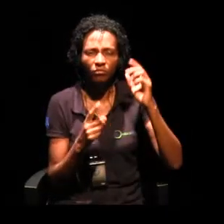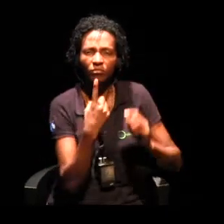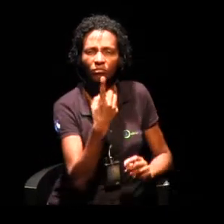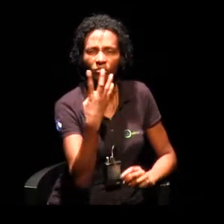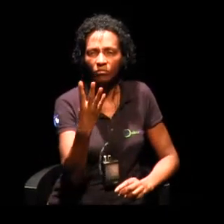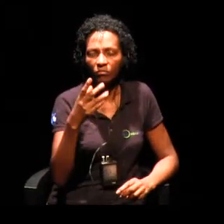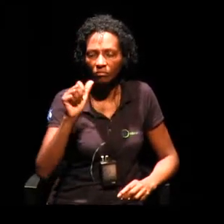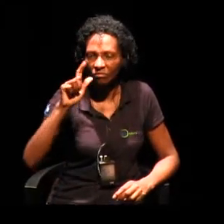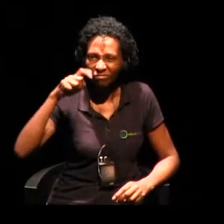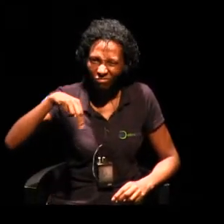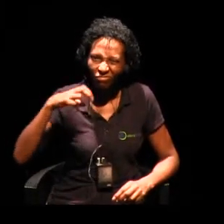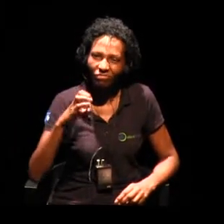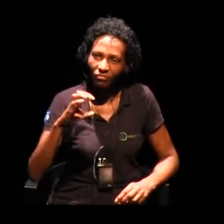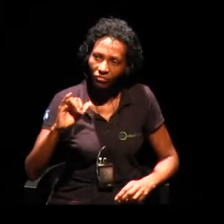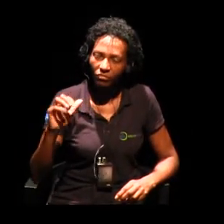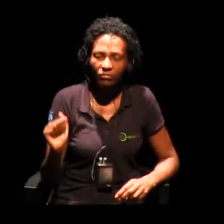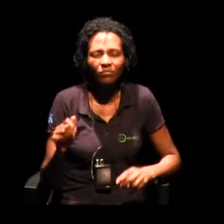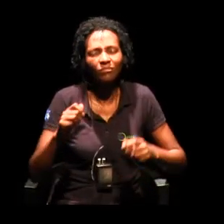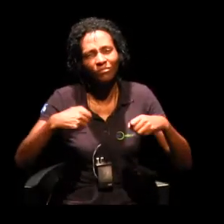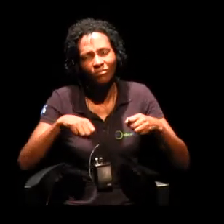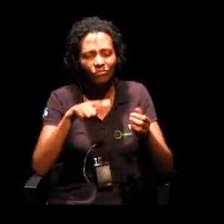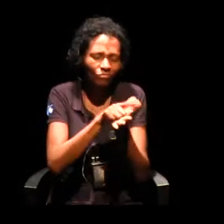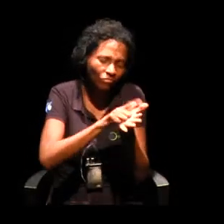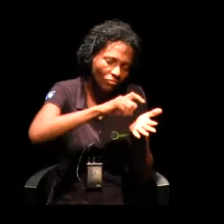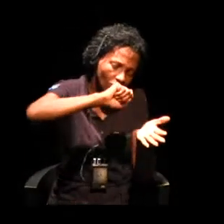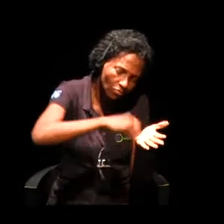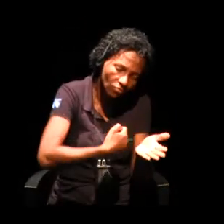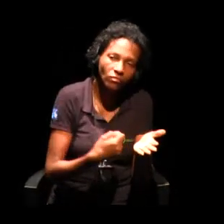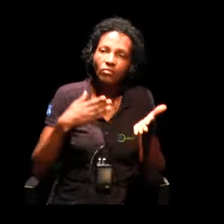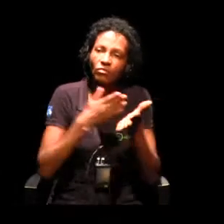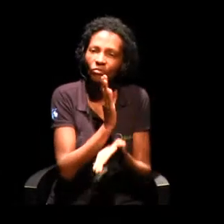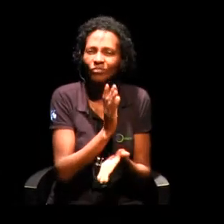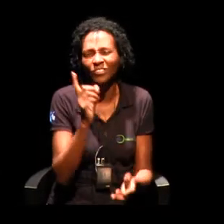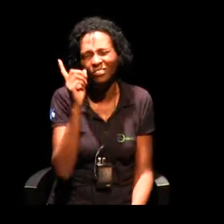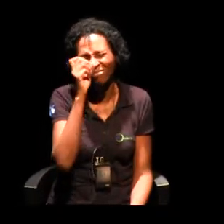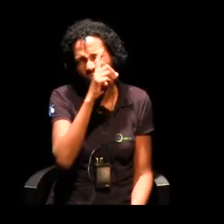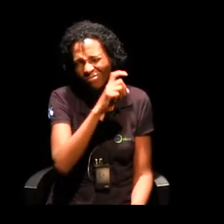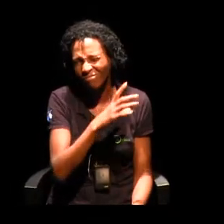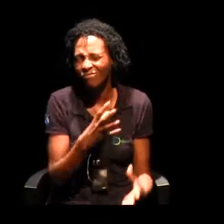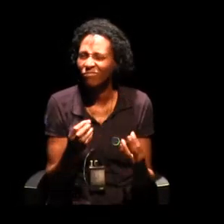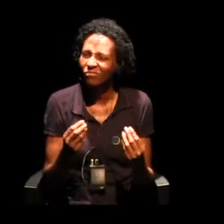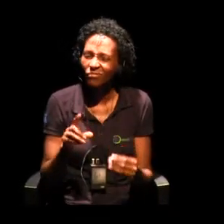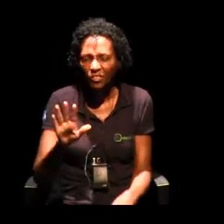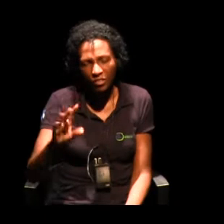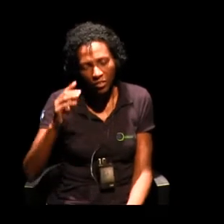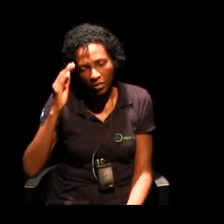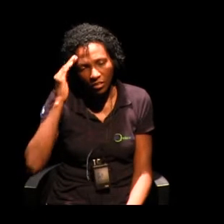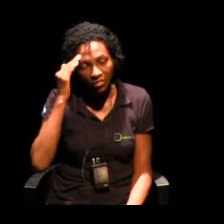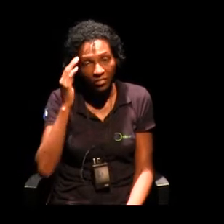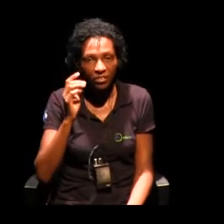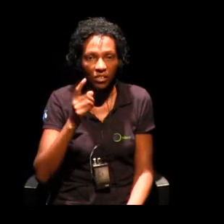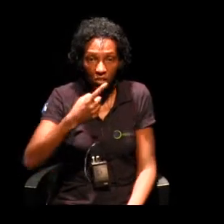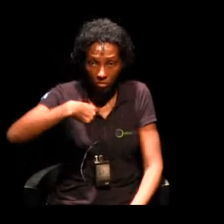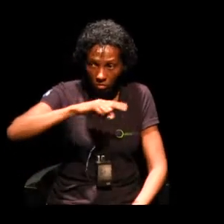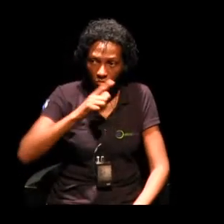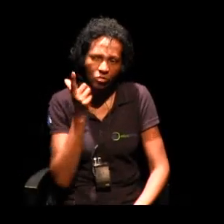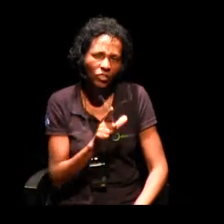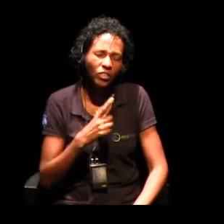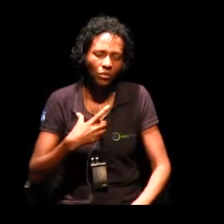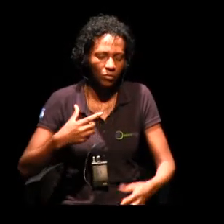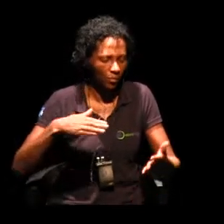Ambiental. 14 agências tiveram que assinar a sua autorização. Só para vocês terem uma ideia da dificuldade que foi.